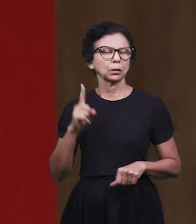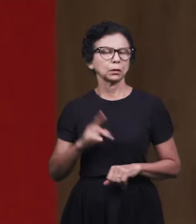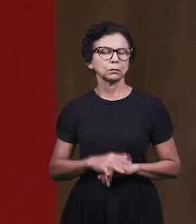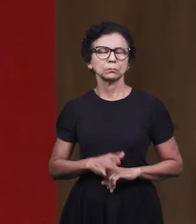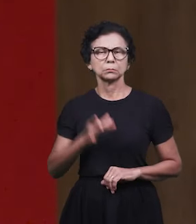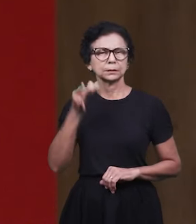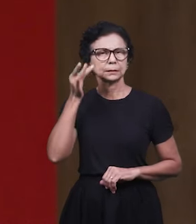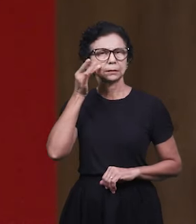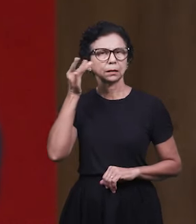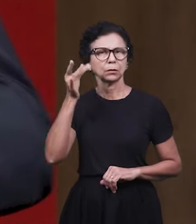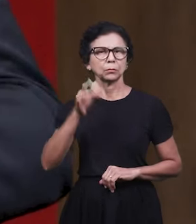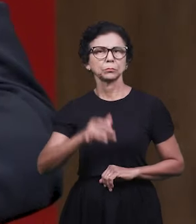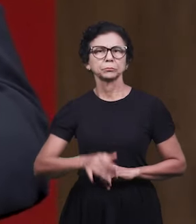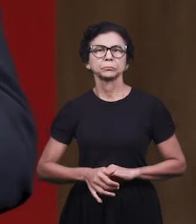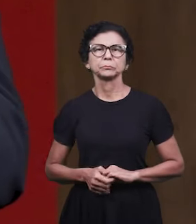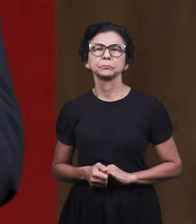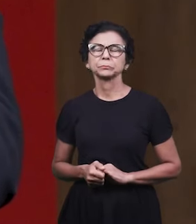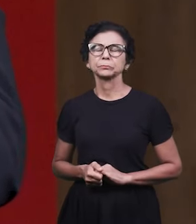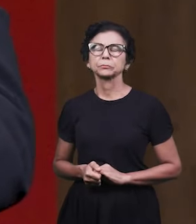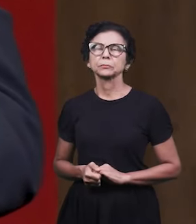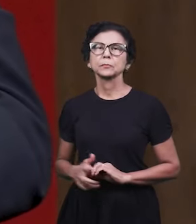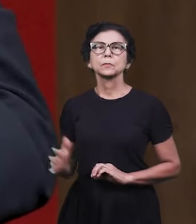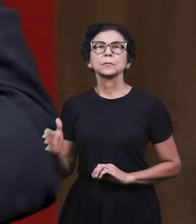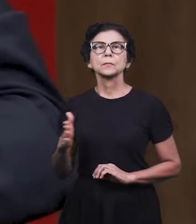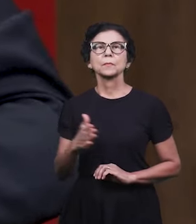Eventos físicos.